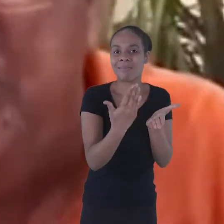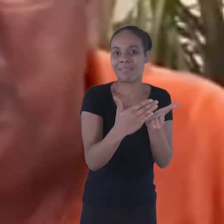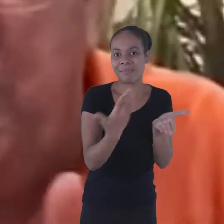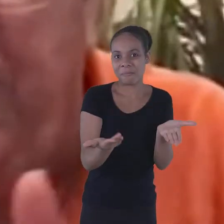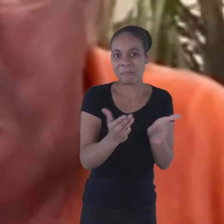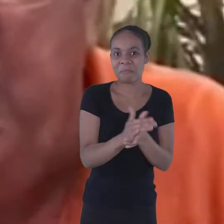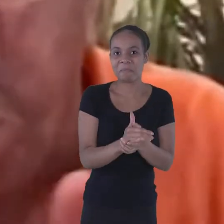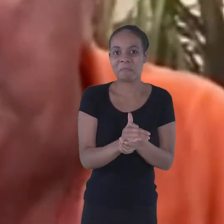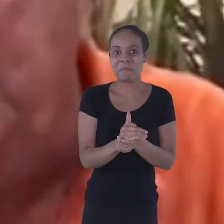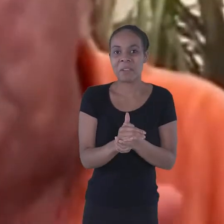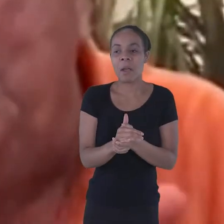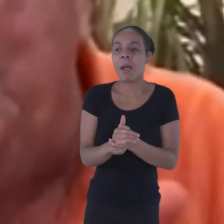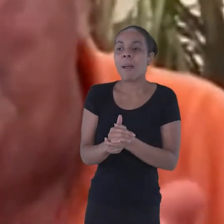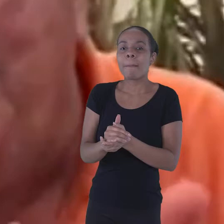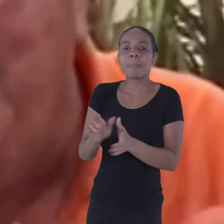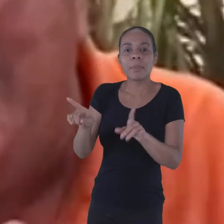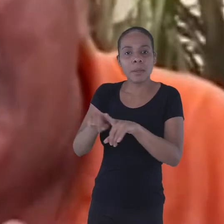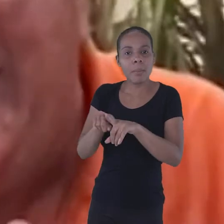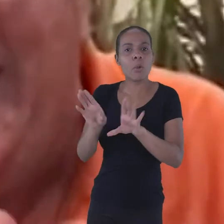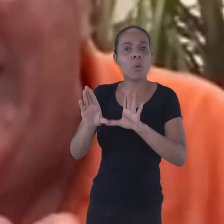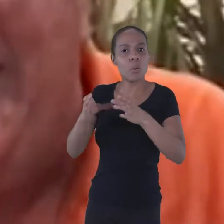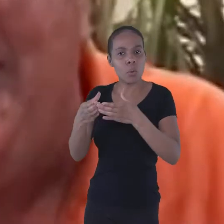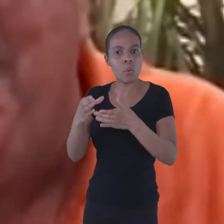pessoal da editora foi muito